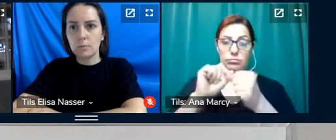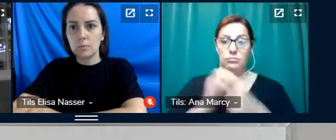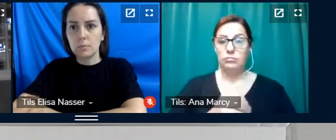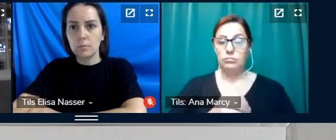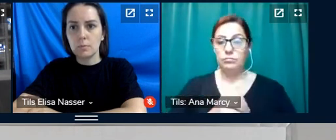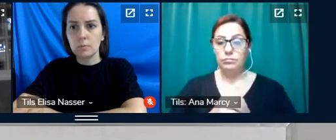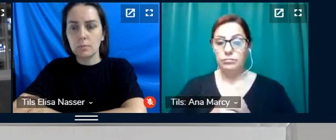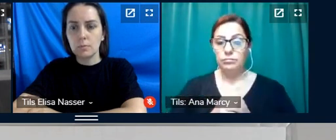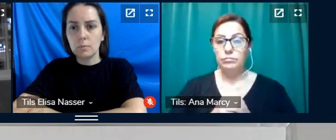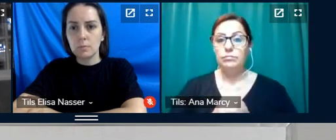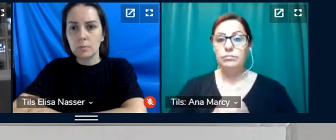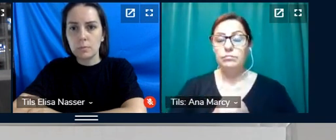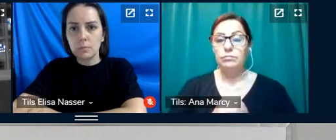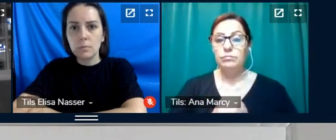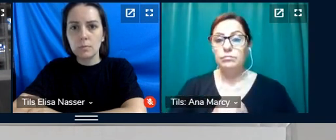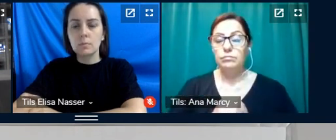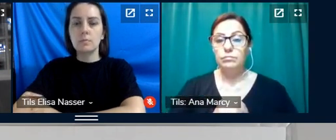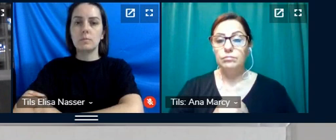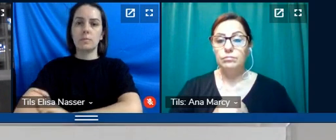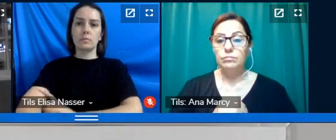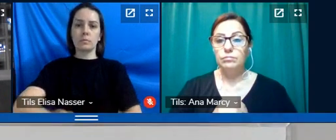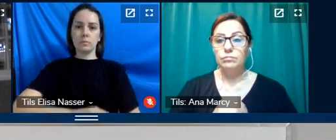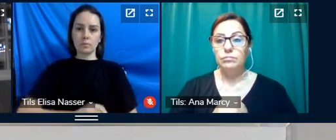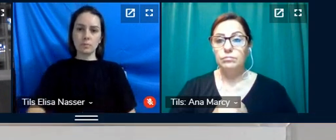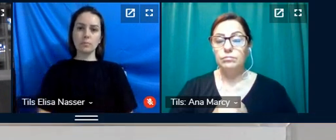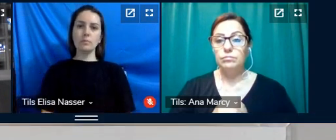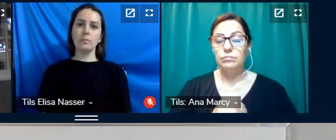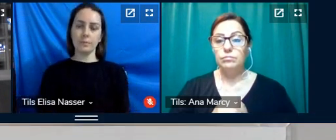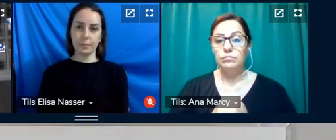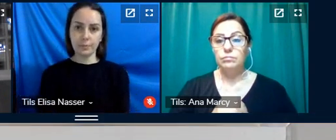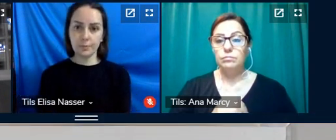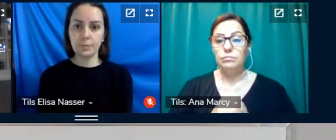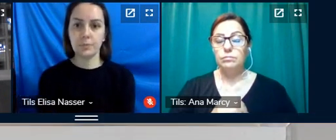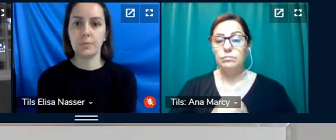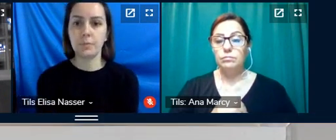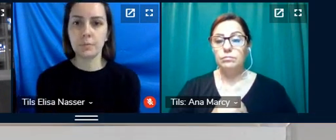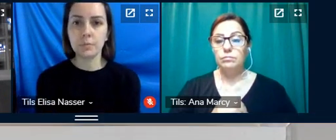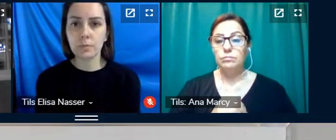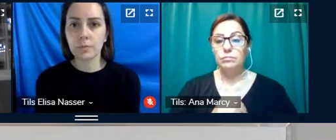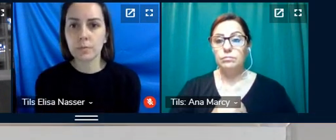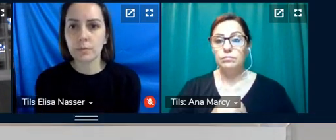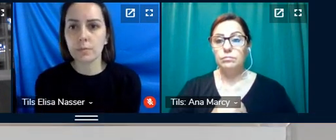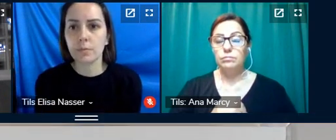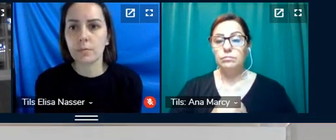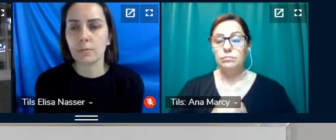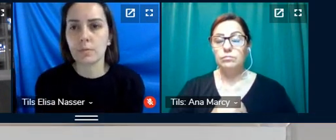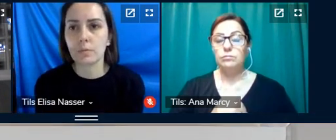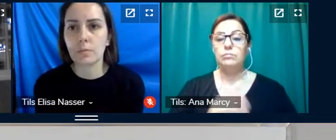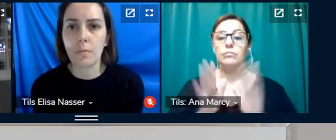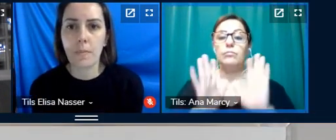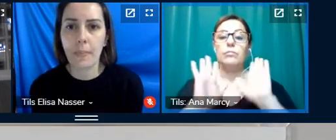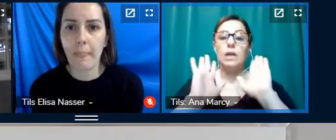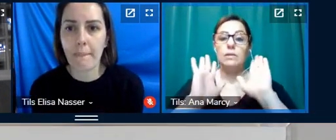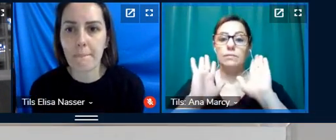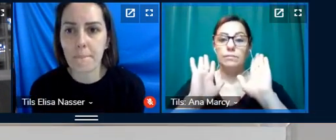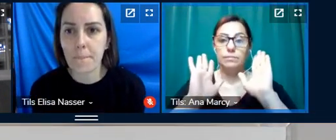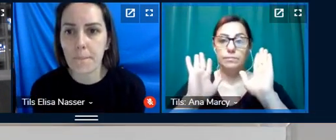Ok. Então faz lá Eu já vou abrir o espaço no